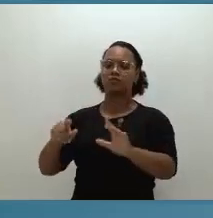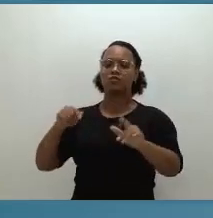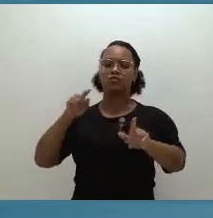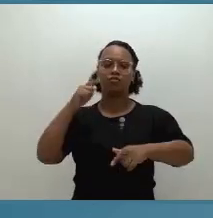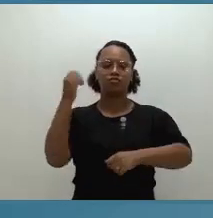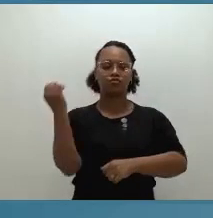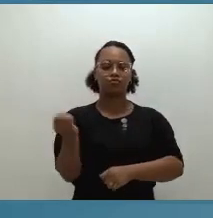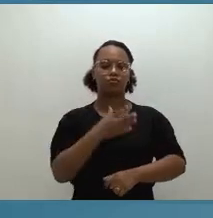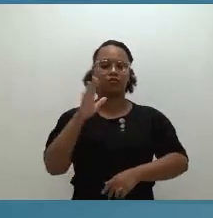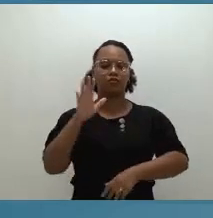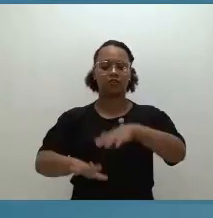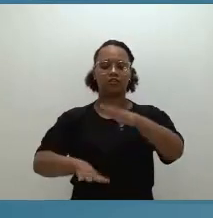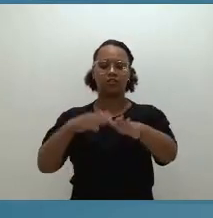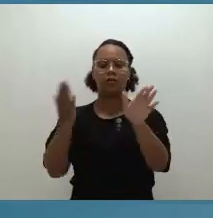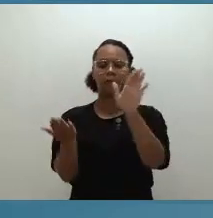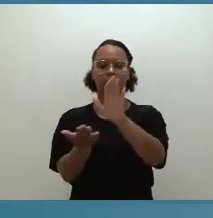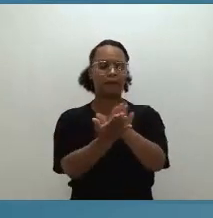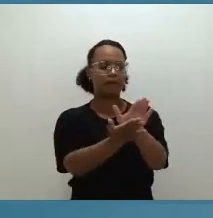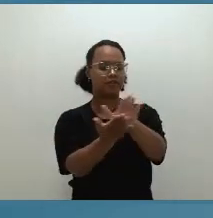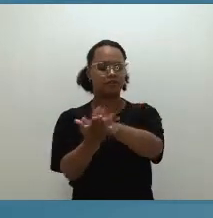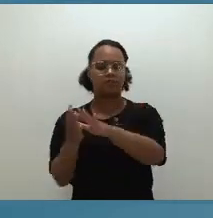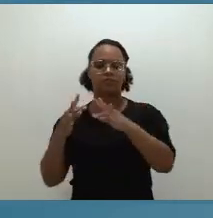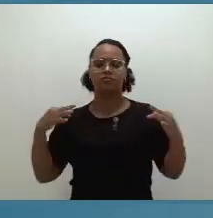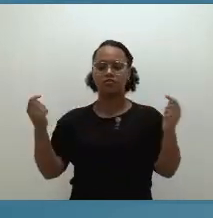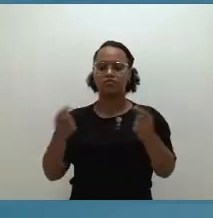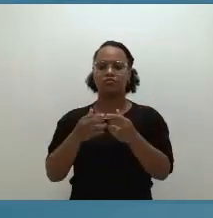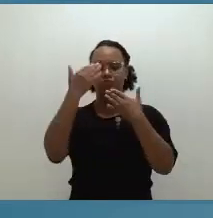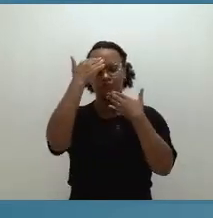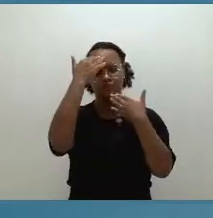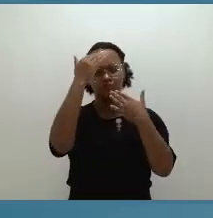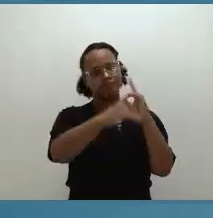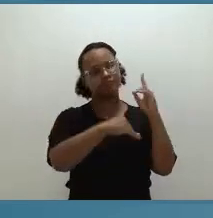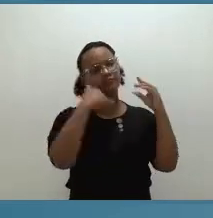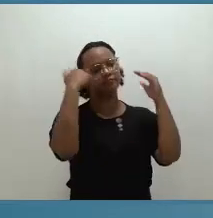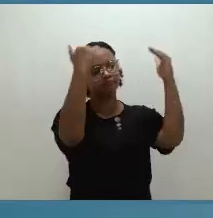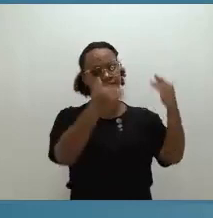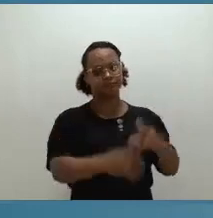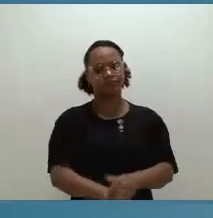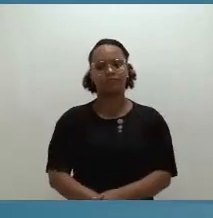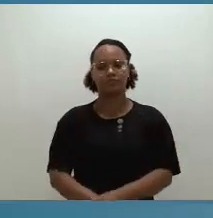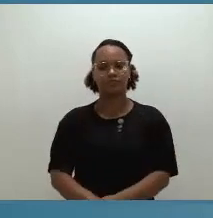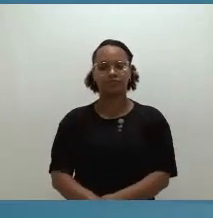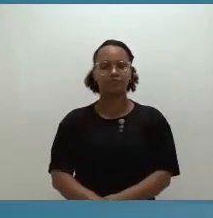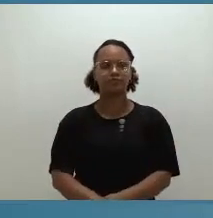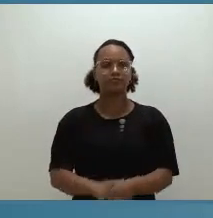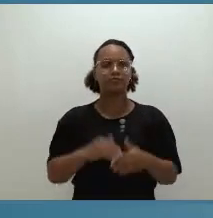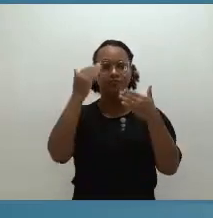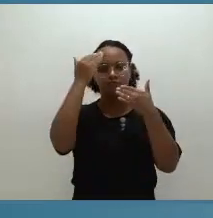caminhada. Parabéns a todos. Obrigado. Obrigada, desembargadora Maria do Céu.